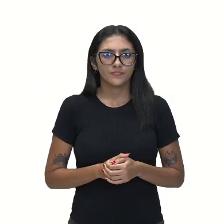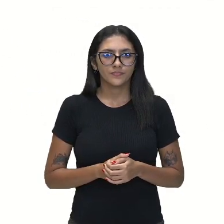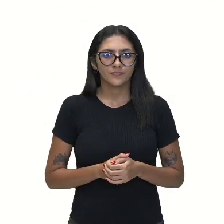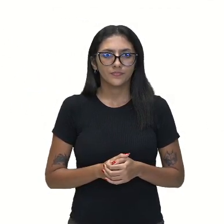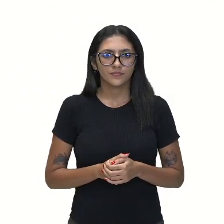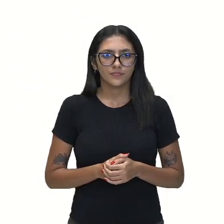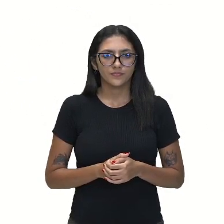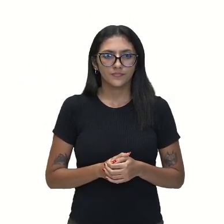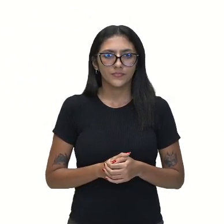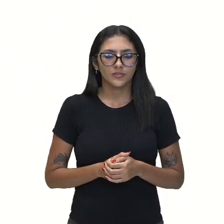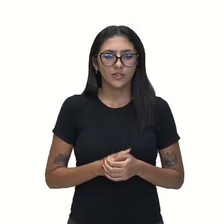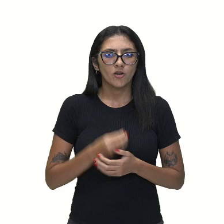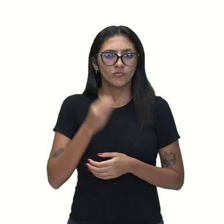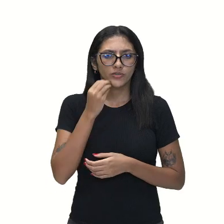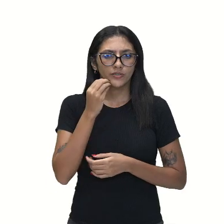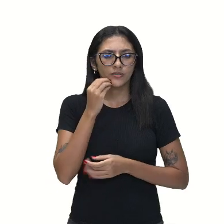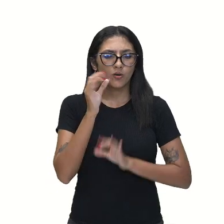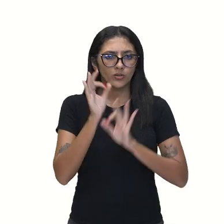aqui ao lado.